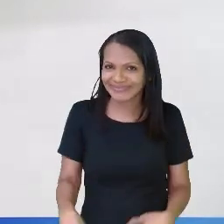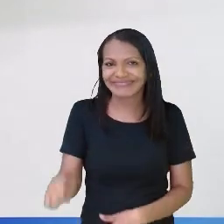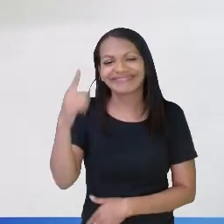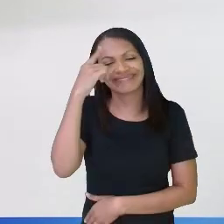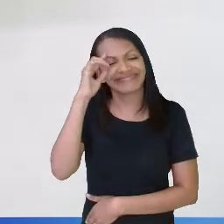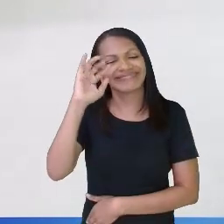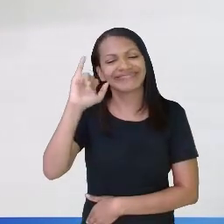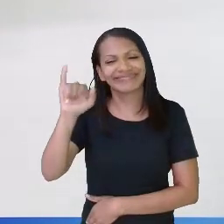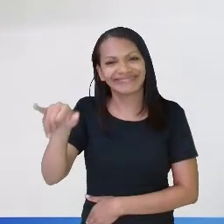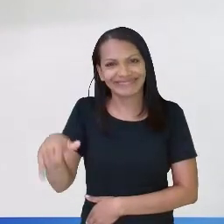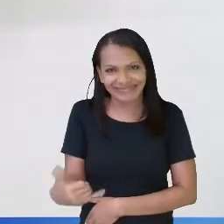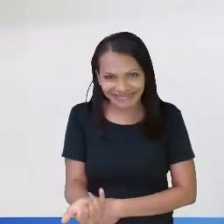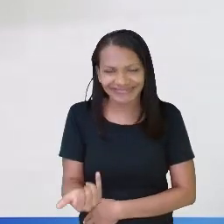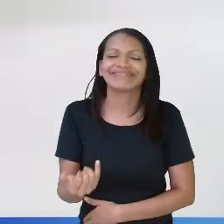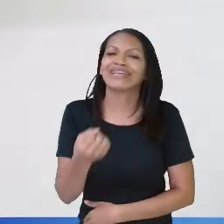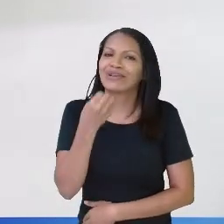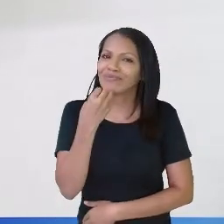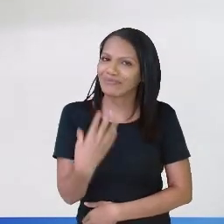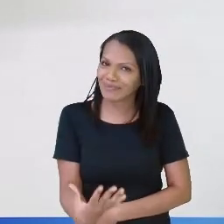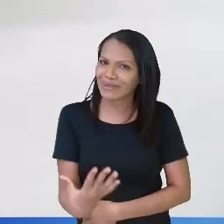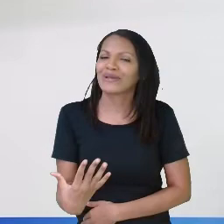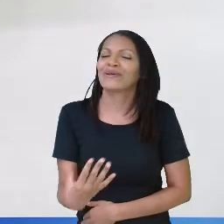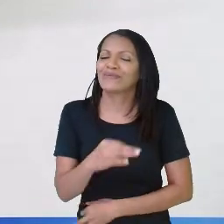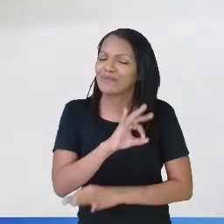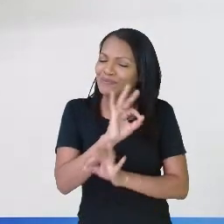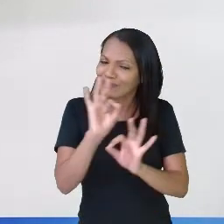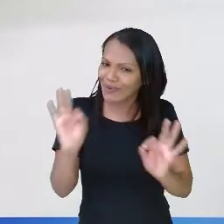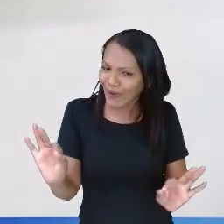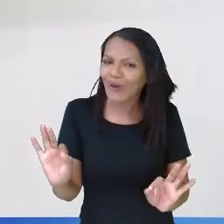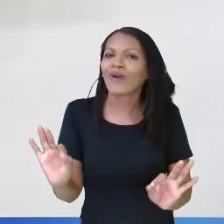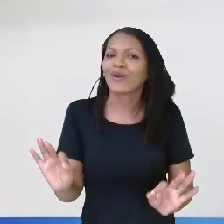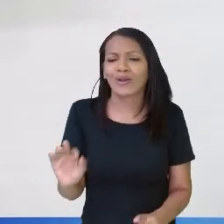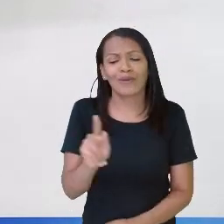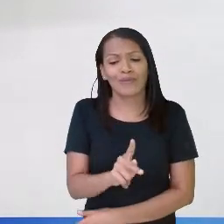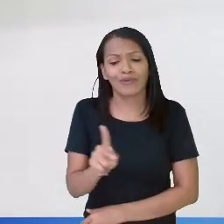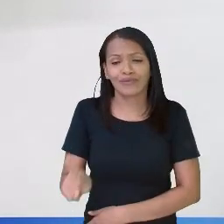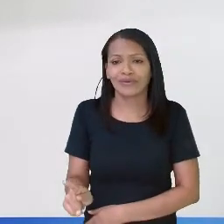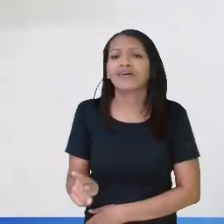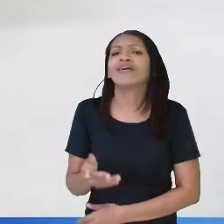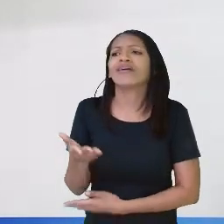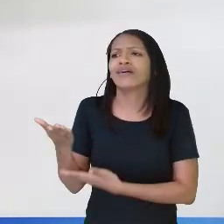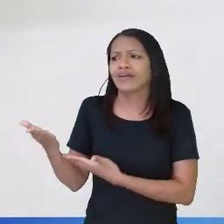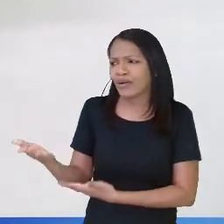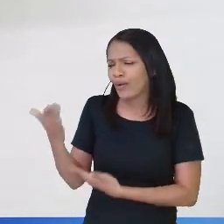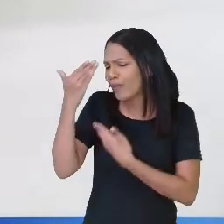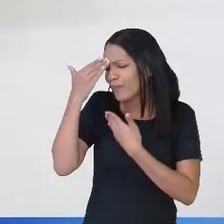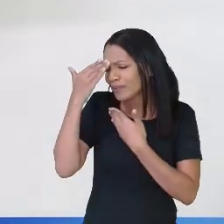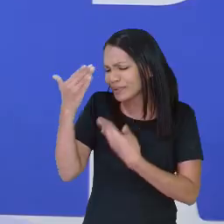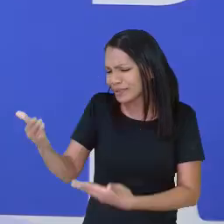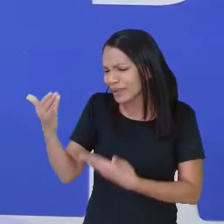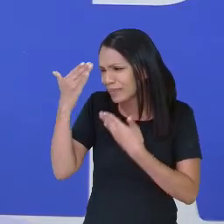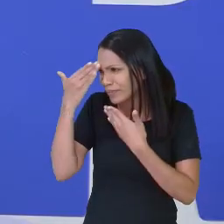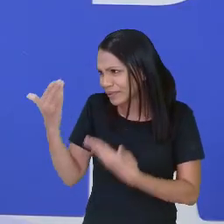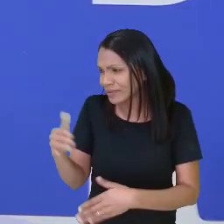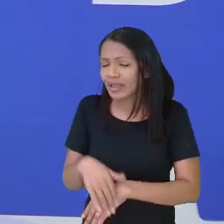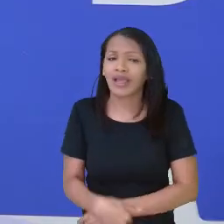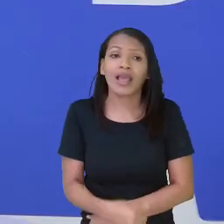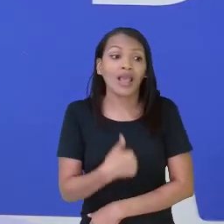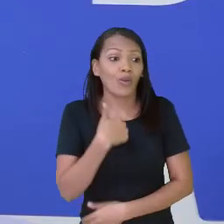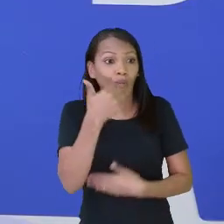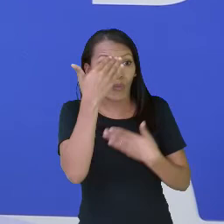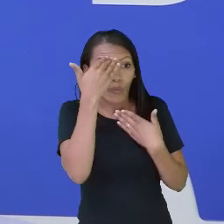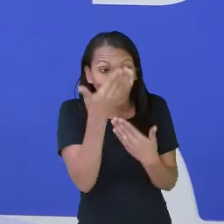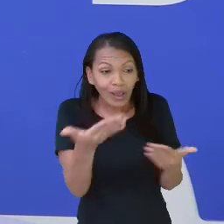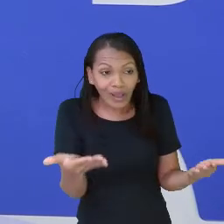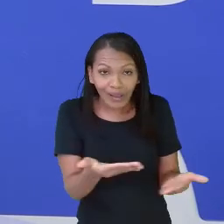aí se saiu super bem. Esse pessoal é show de bola, né? Professora Kedma, mais uma vez, muitíssimo obrigada. Eu quem agradeço por